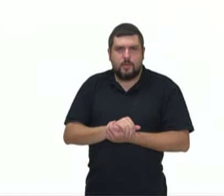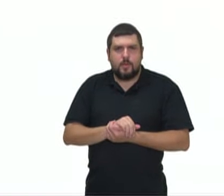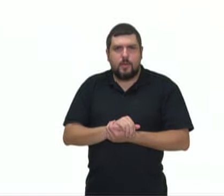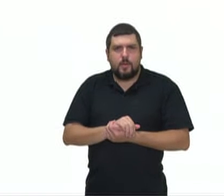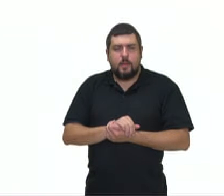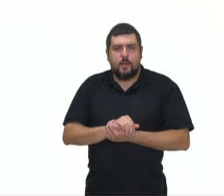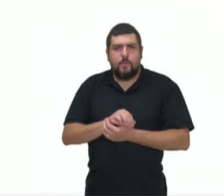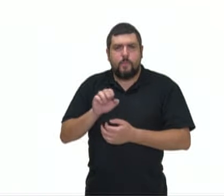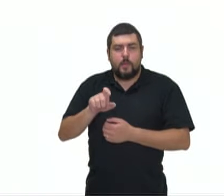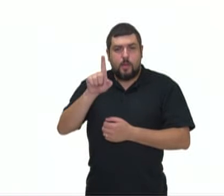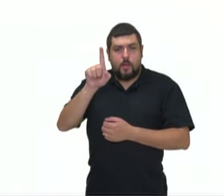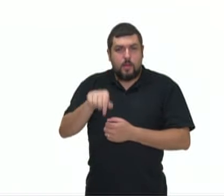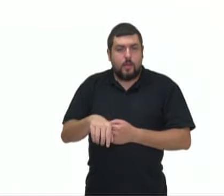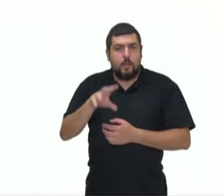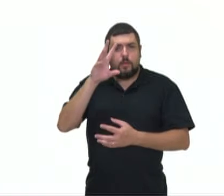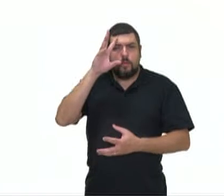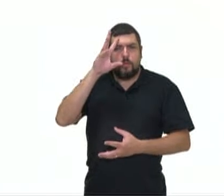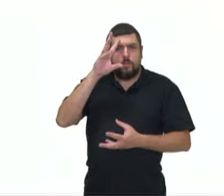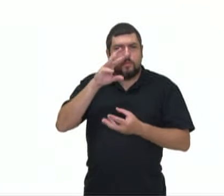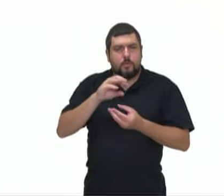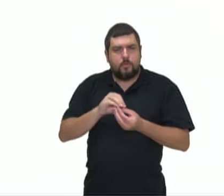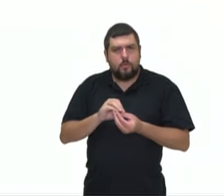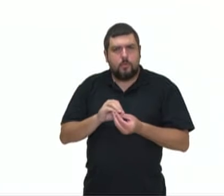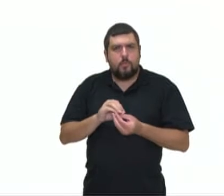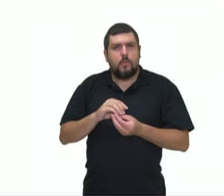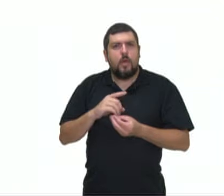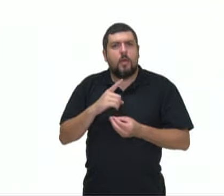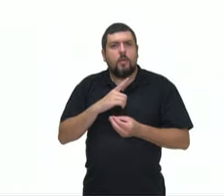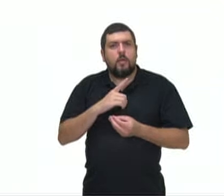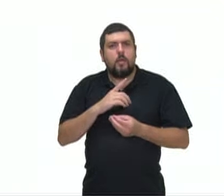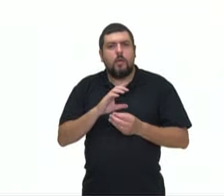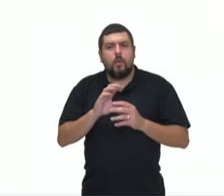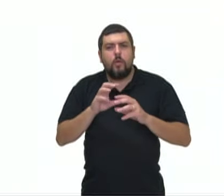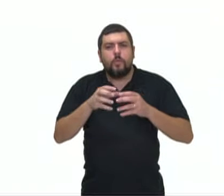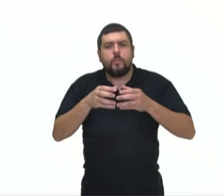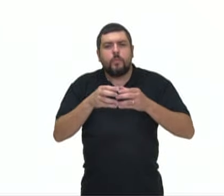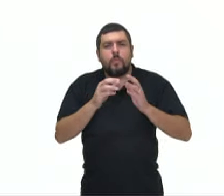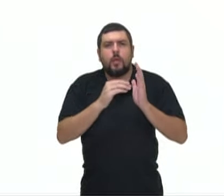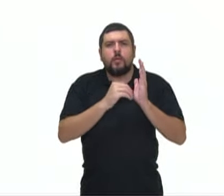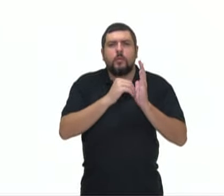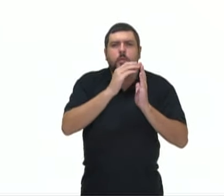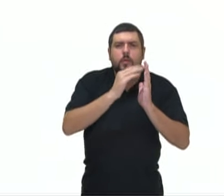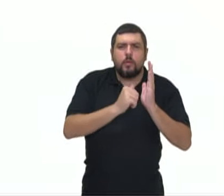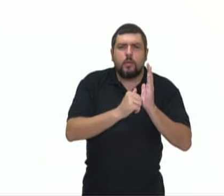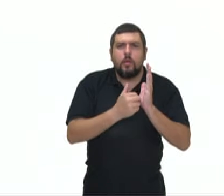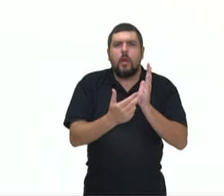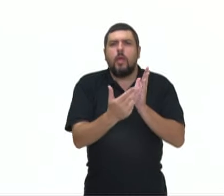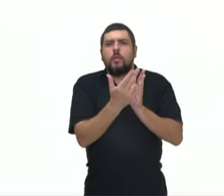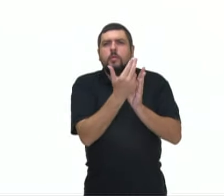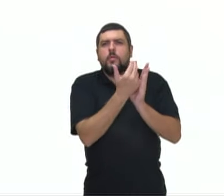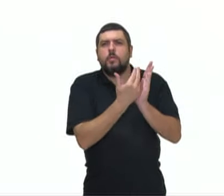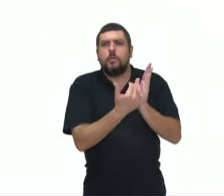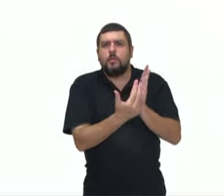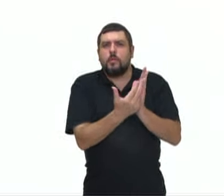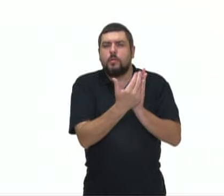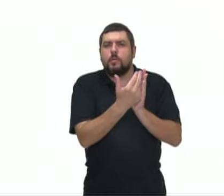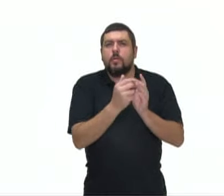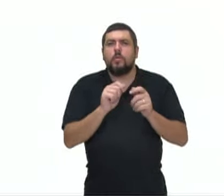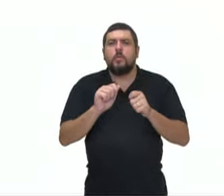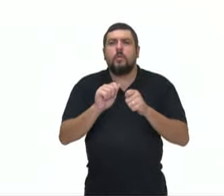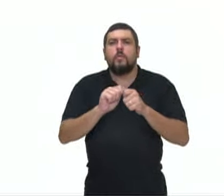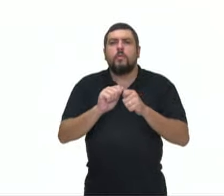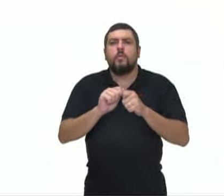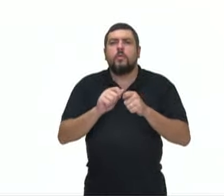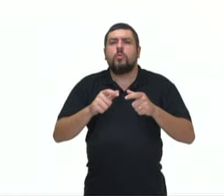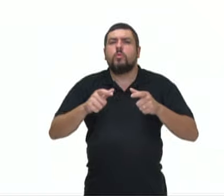é compreendida como um amplo conjunto de desenhos, pinturas, inscrições realizadas pelo